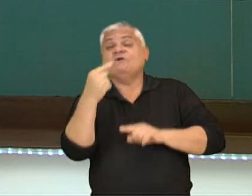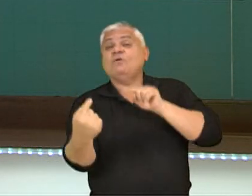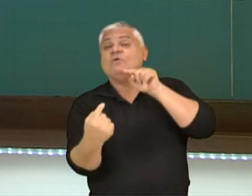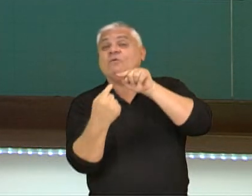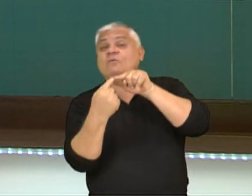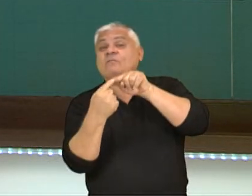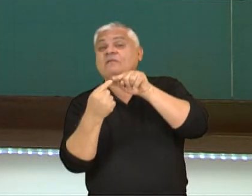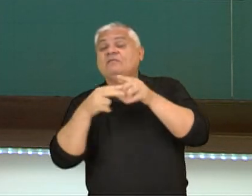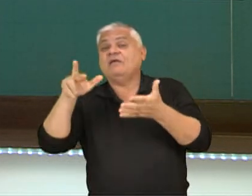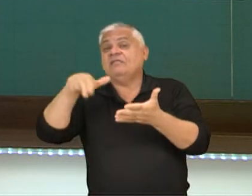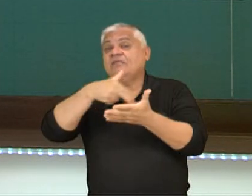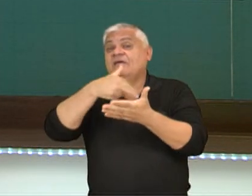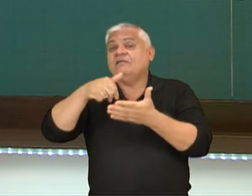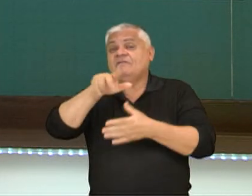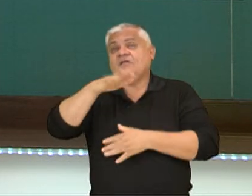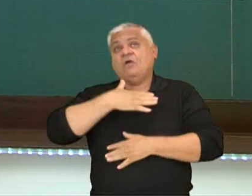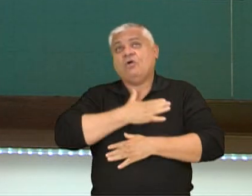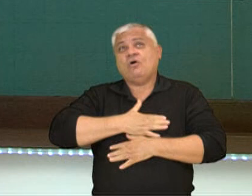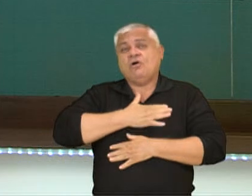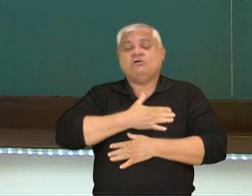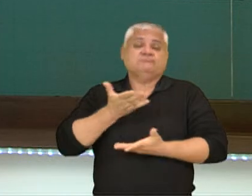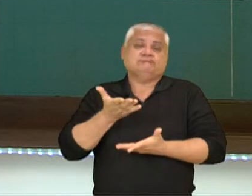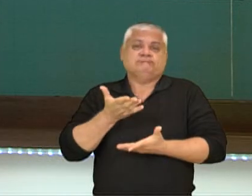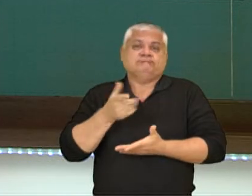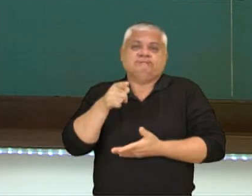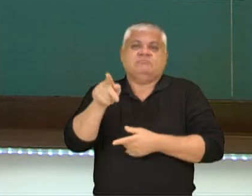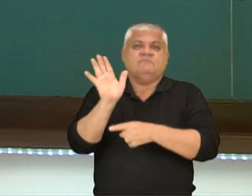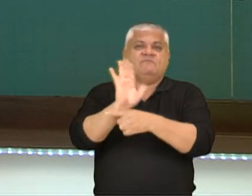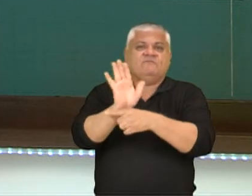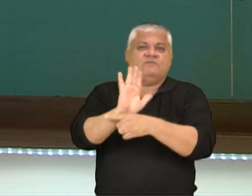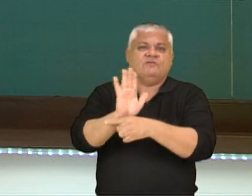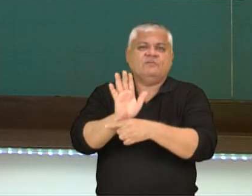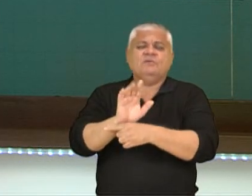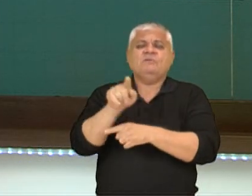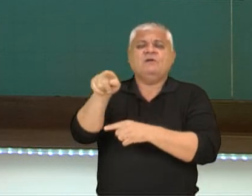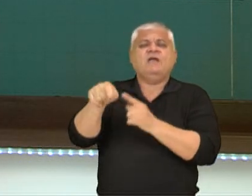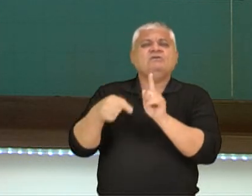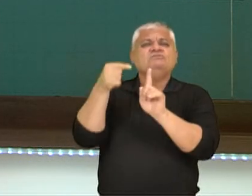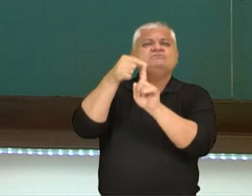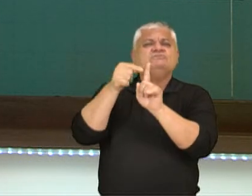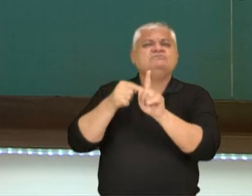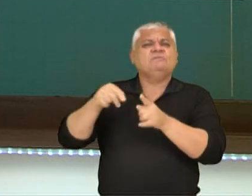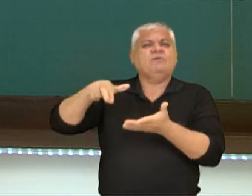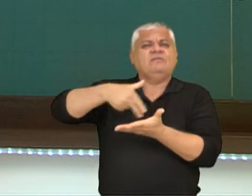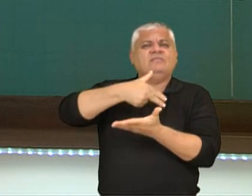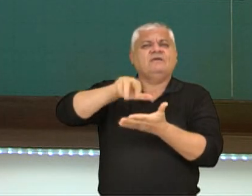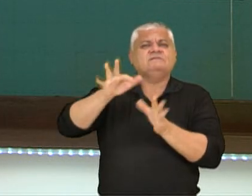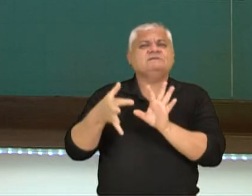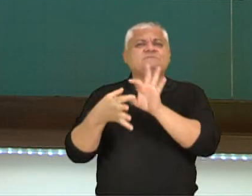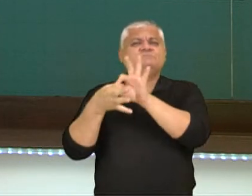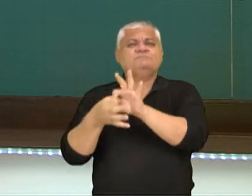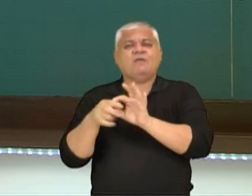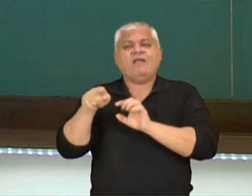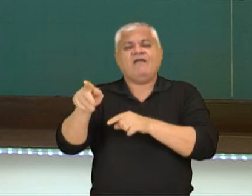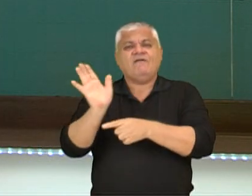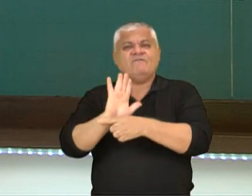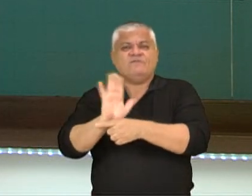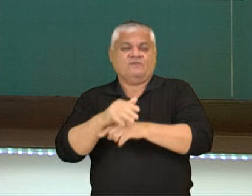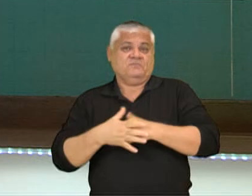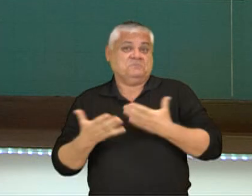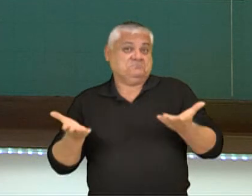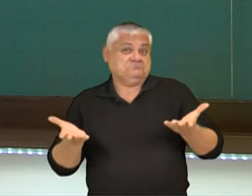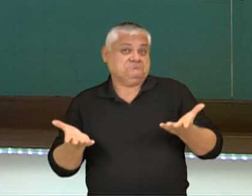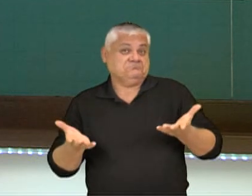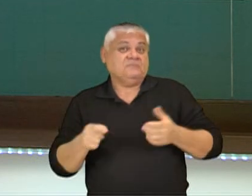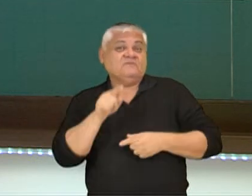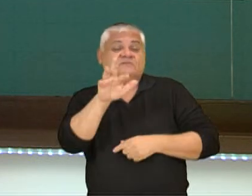você assiste. Então, você gosta de assistir determinado tipo de filme, que tipo de dança combinaria com esse filme? Se você fosse o produtor,